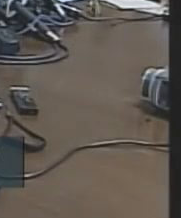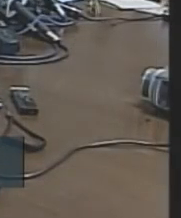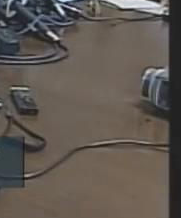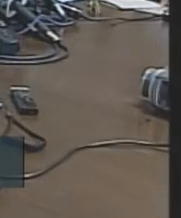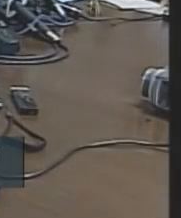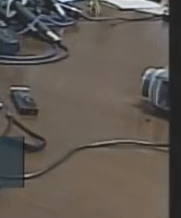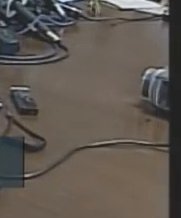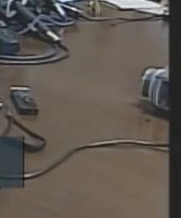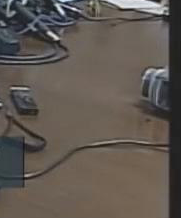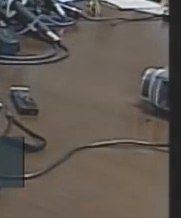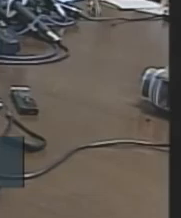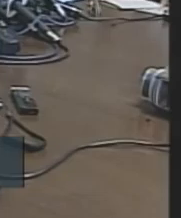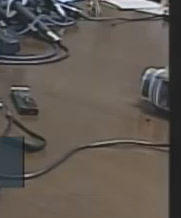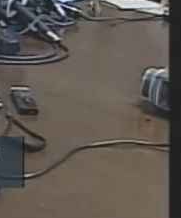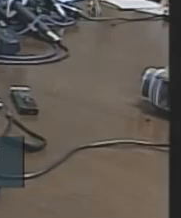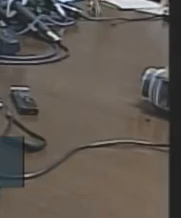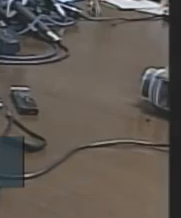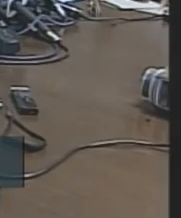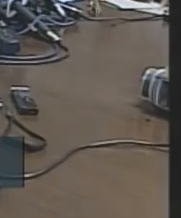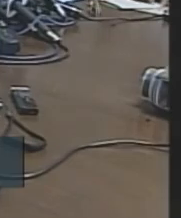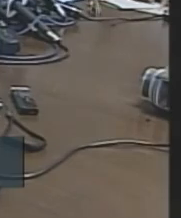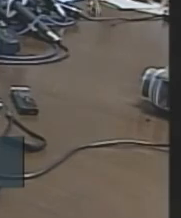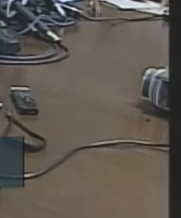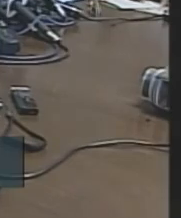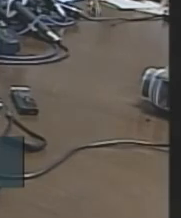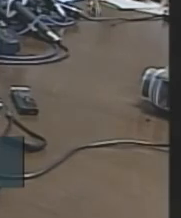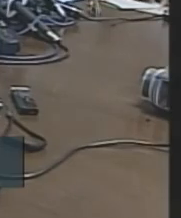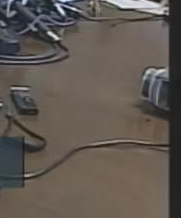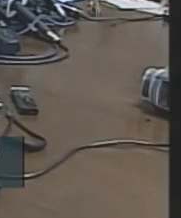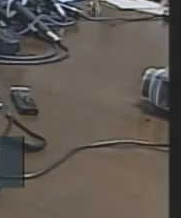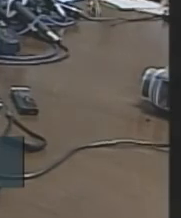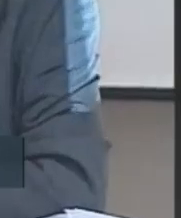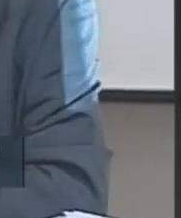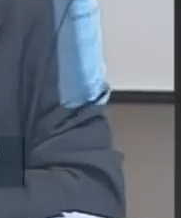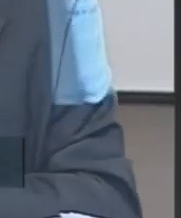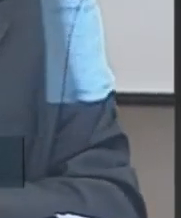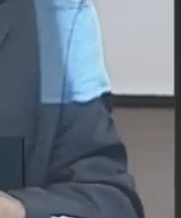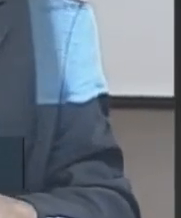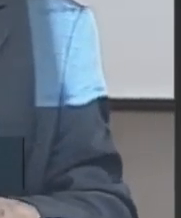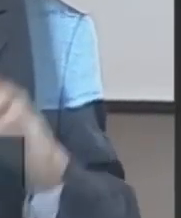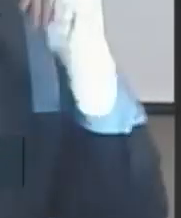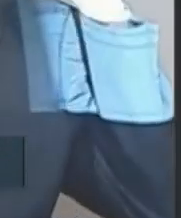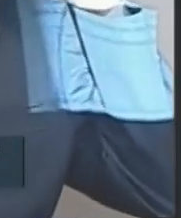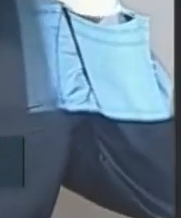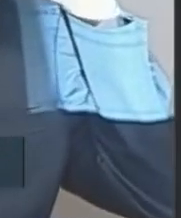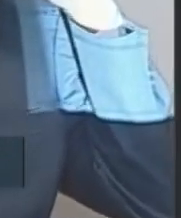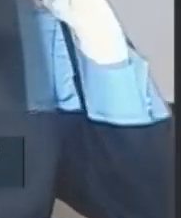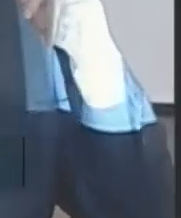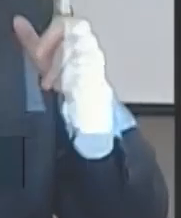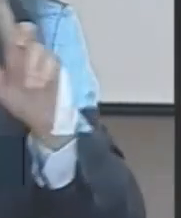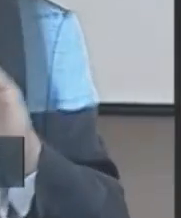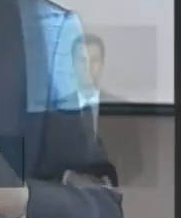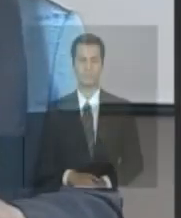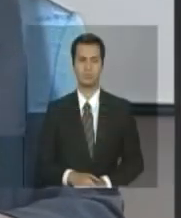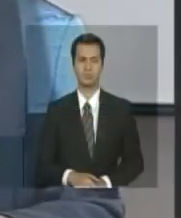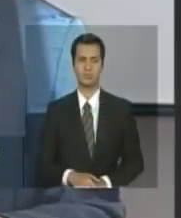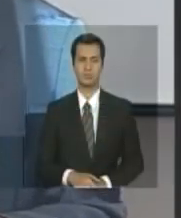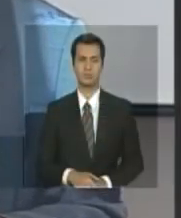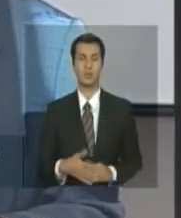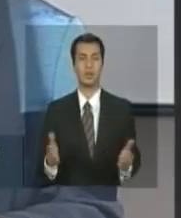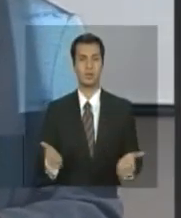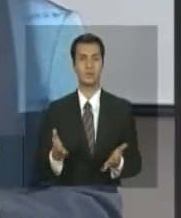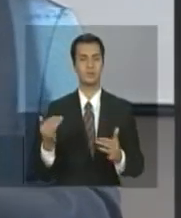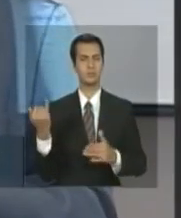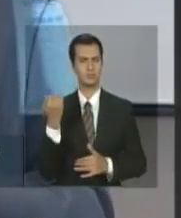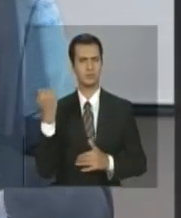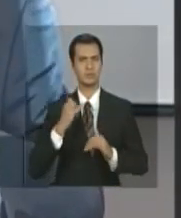falado de 140 e não de 70, que é o... Não, mas depois também a partir de 70, os dois. Na tabela você vê. Nós temos os dois aqui. Agora, só uma coisa